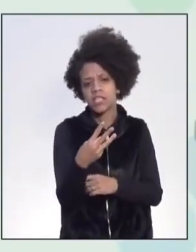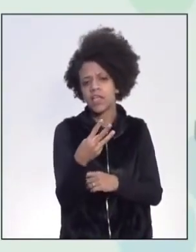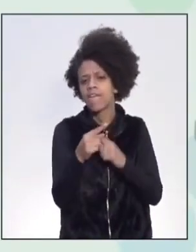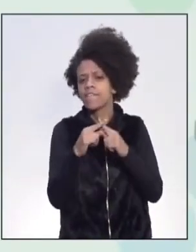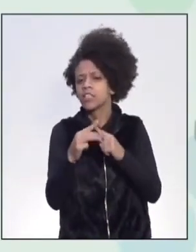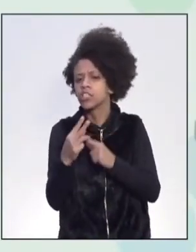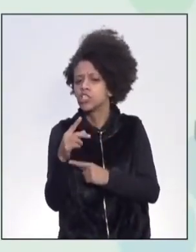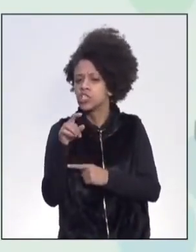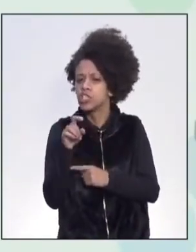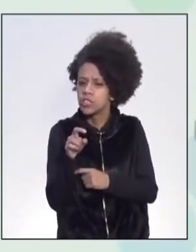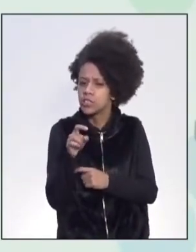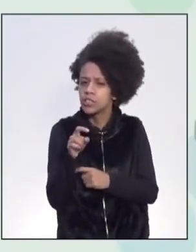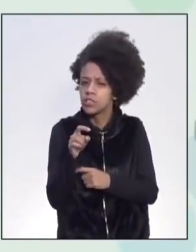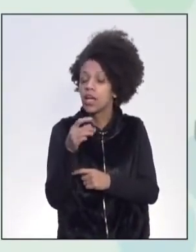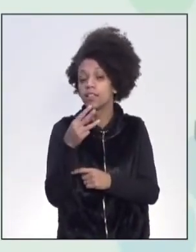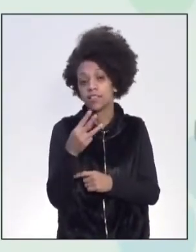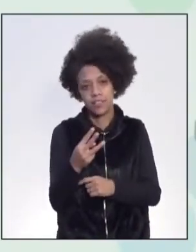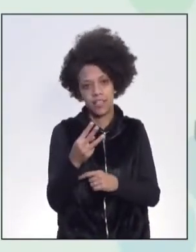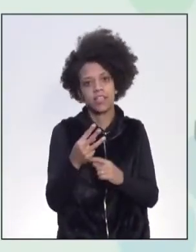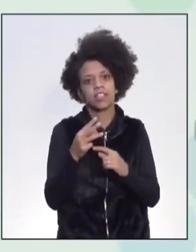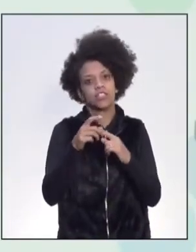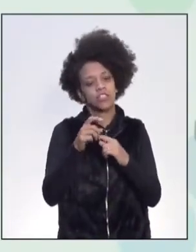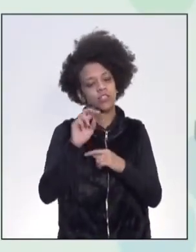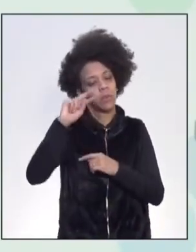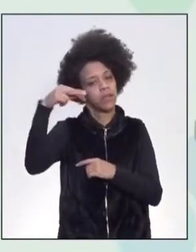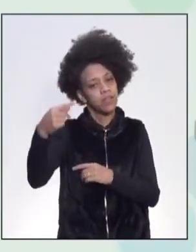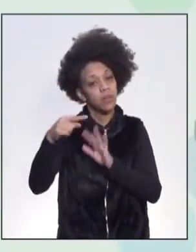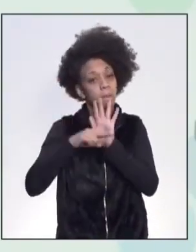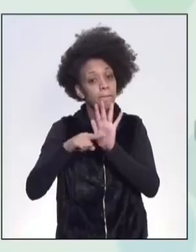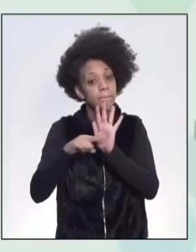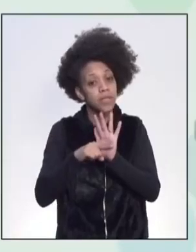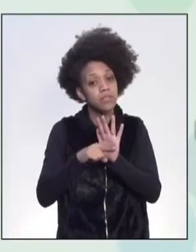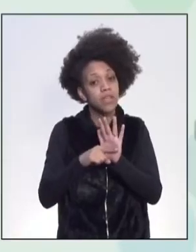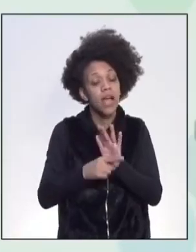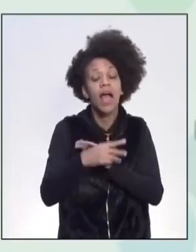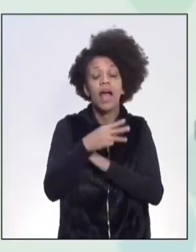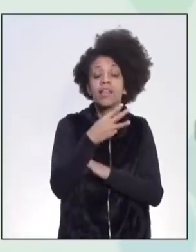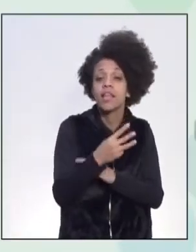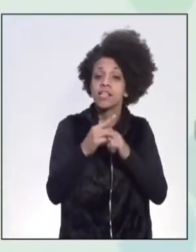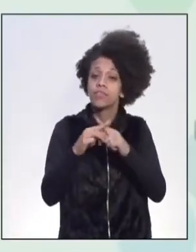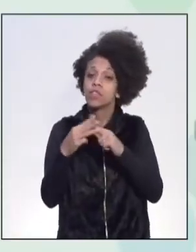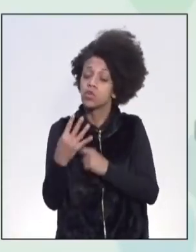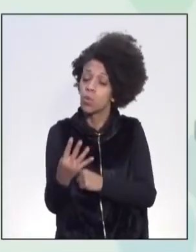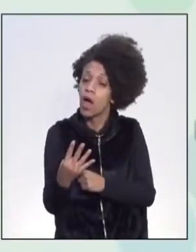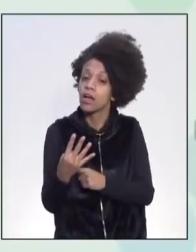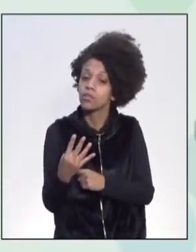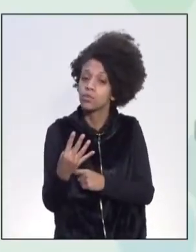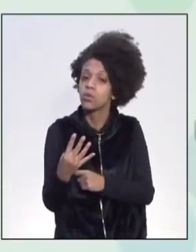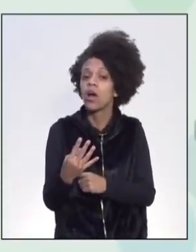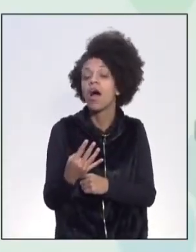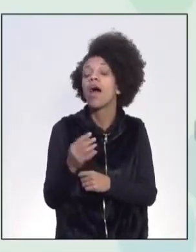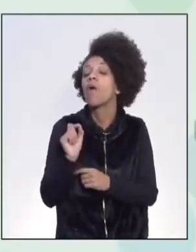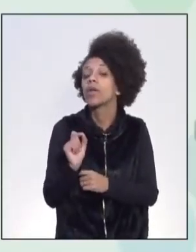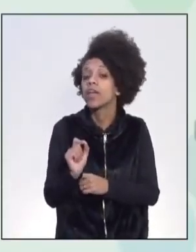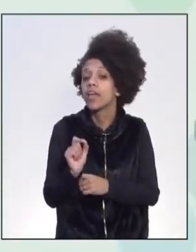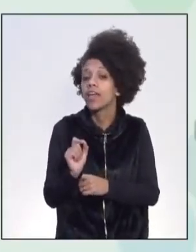quadrado, 3x quadrado. Menos 3 vezes 4x, 3 vezes